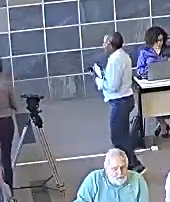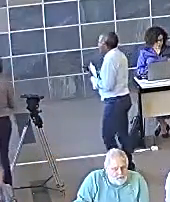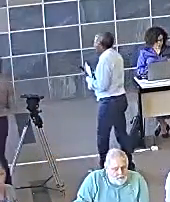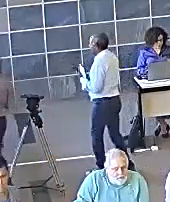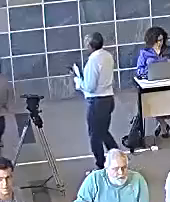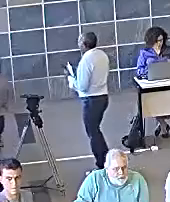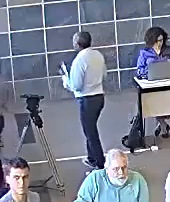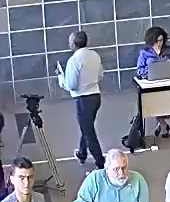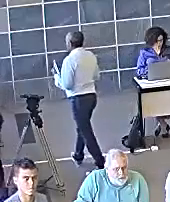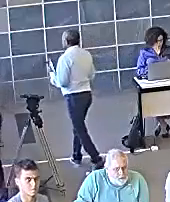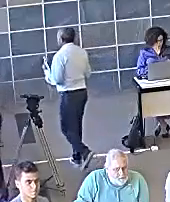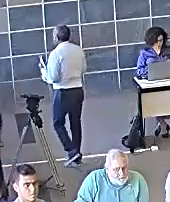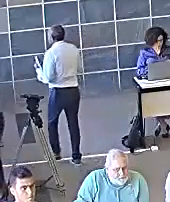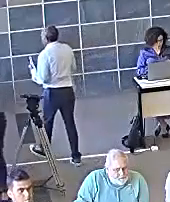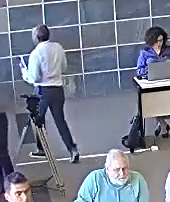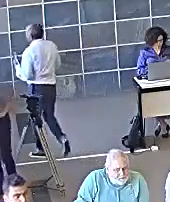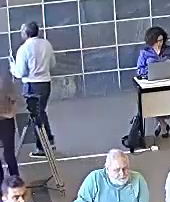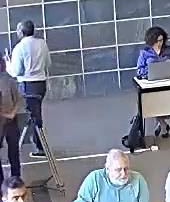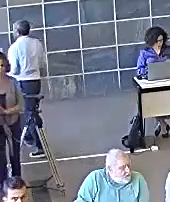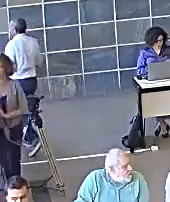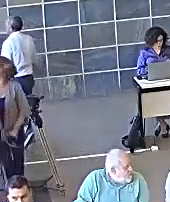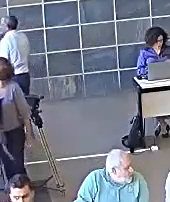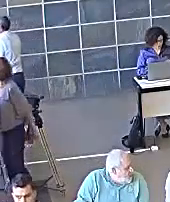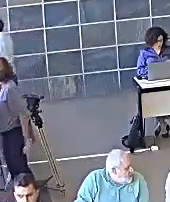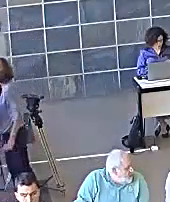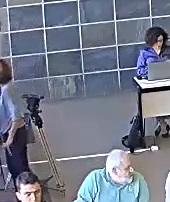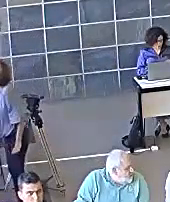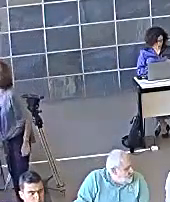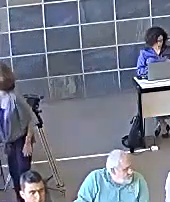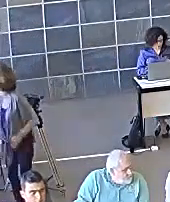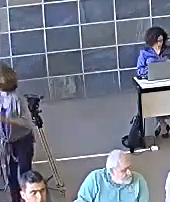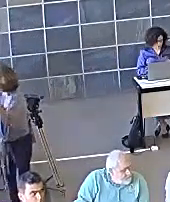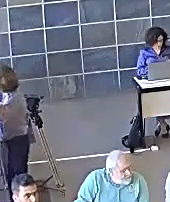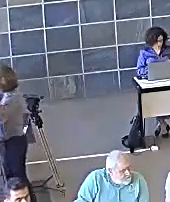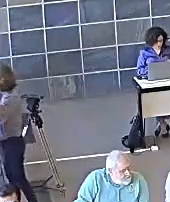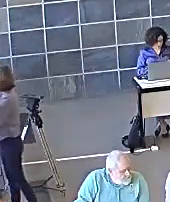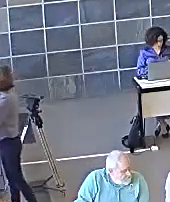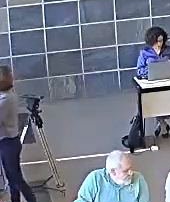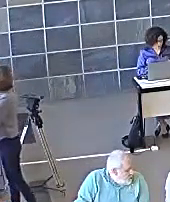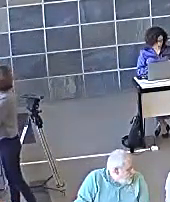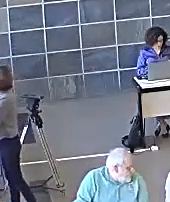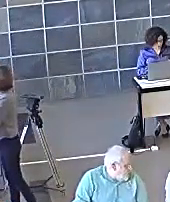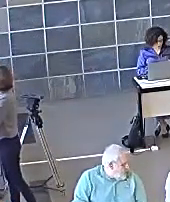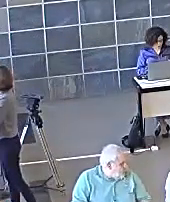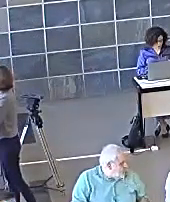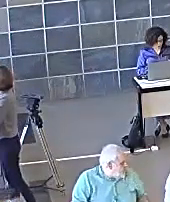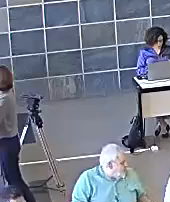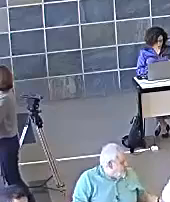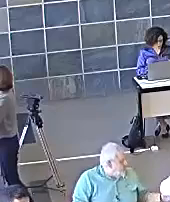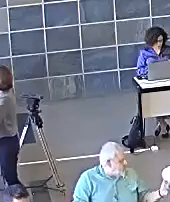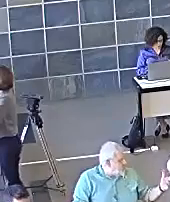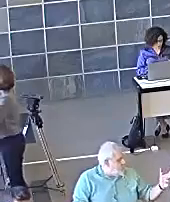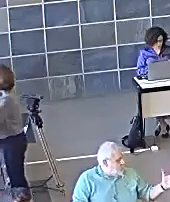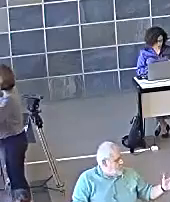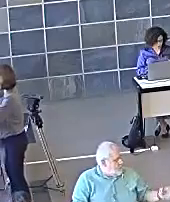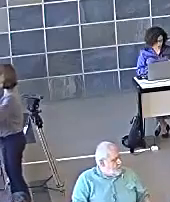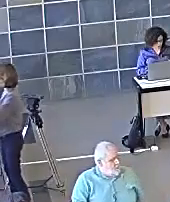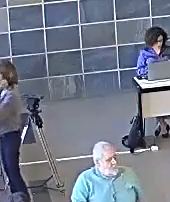reduzida de Juiz de Fora seja bem-vindo Roberto Carlos Pinto